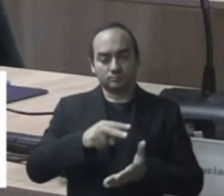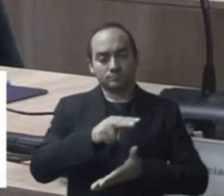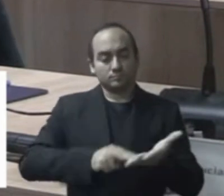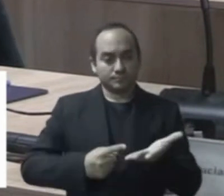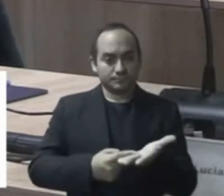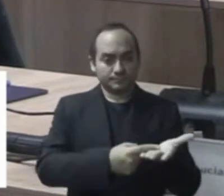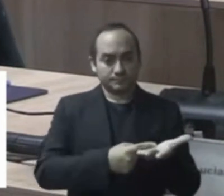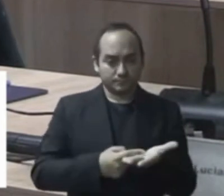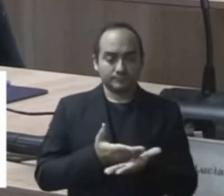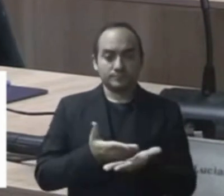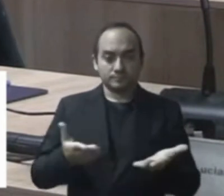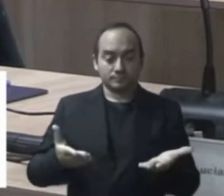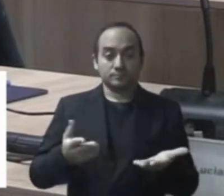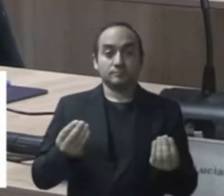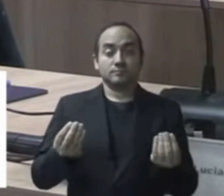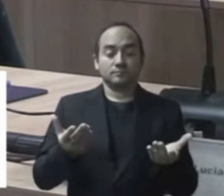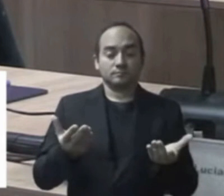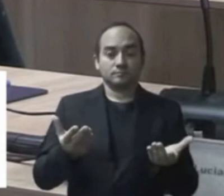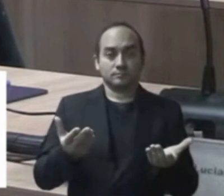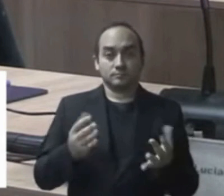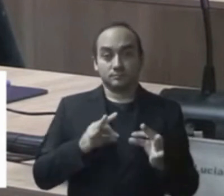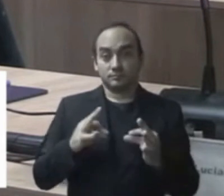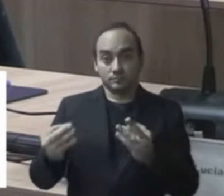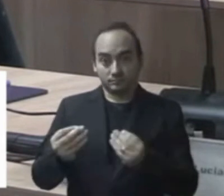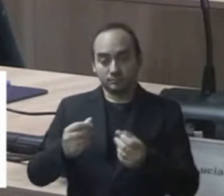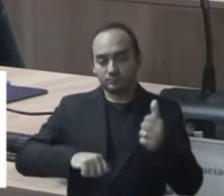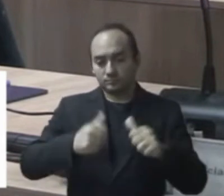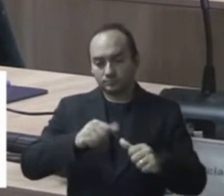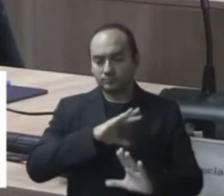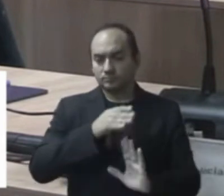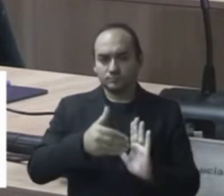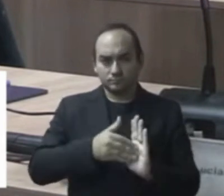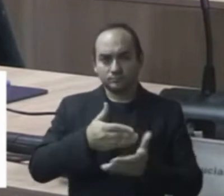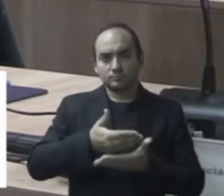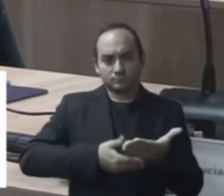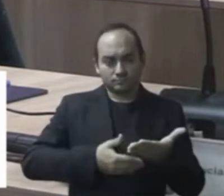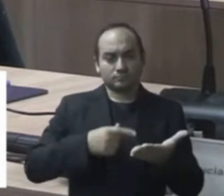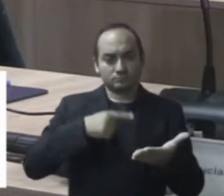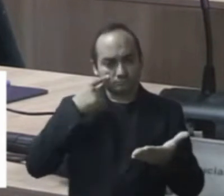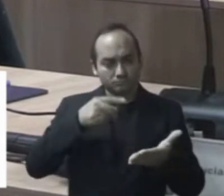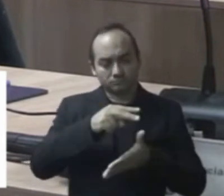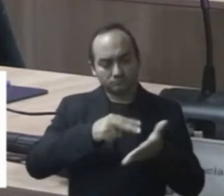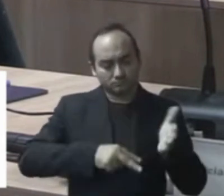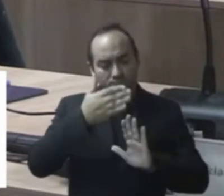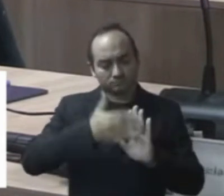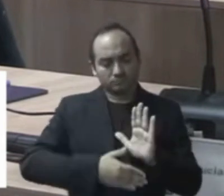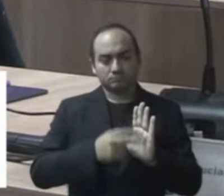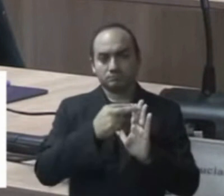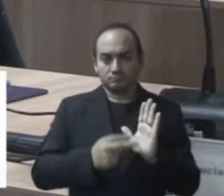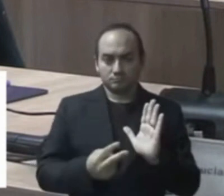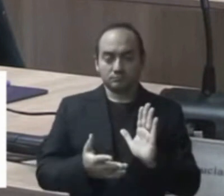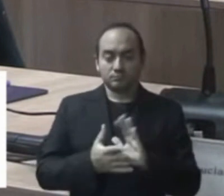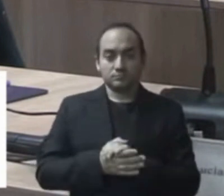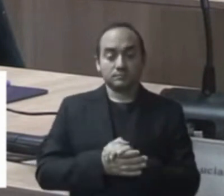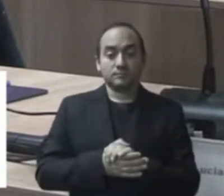acórdão vergastado que esta corte analisou todas as provas e alegações trazidas aos autos. Os embargos de